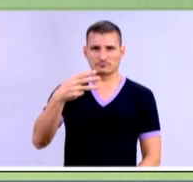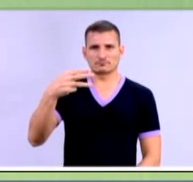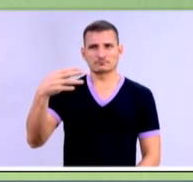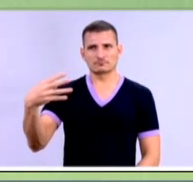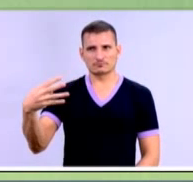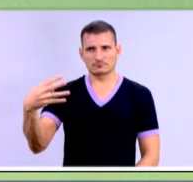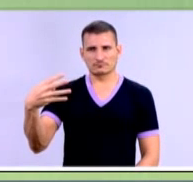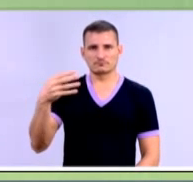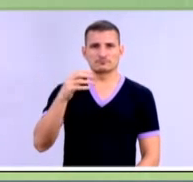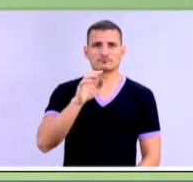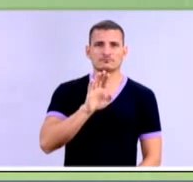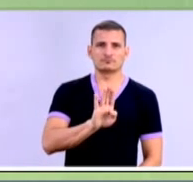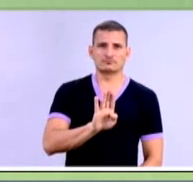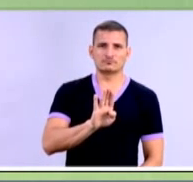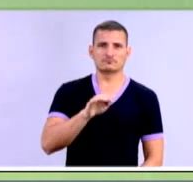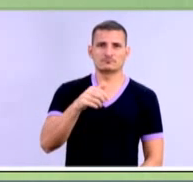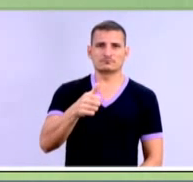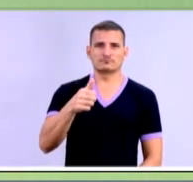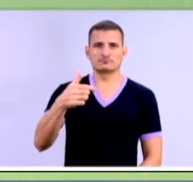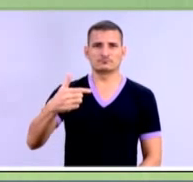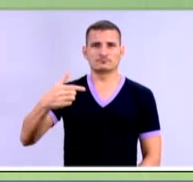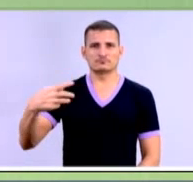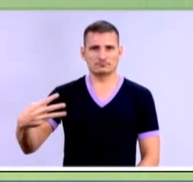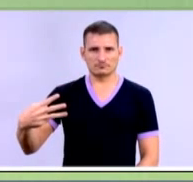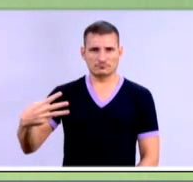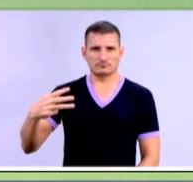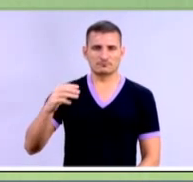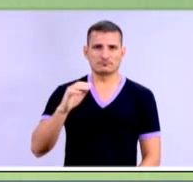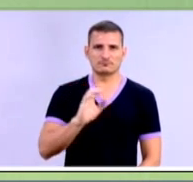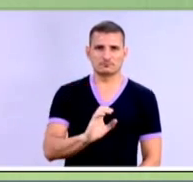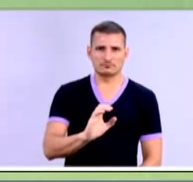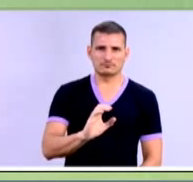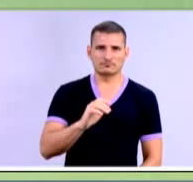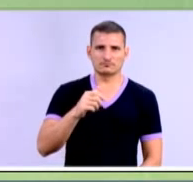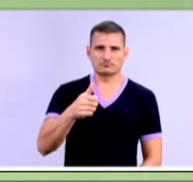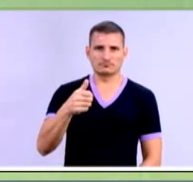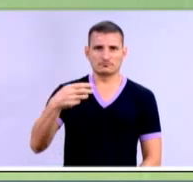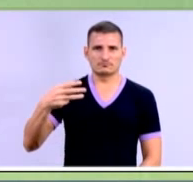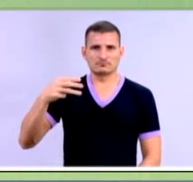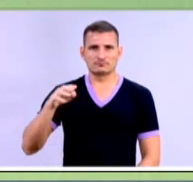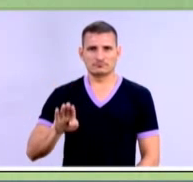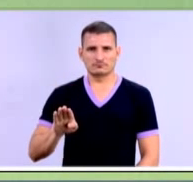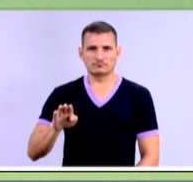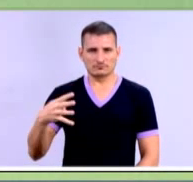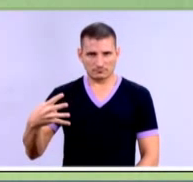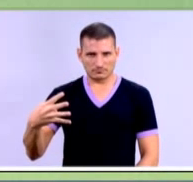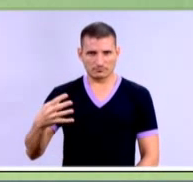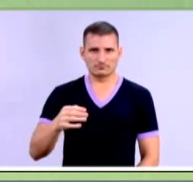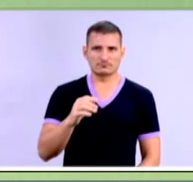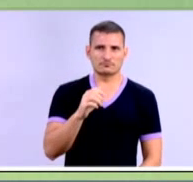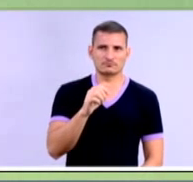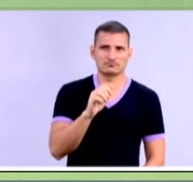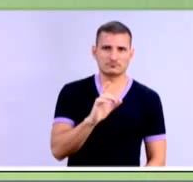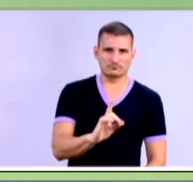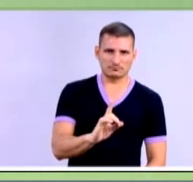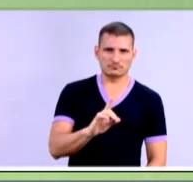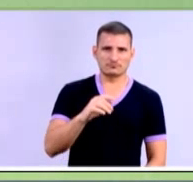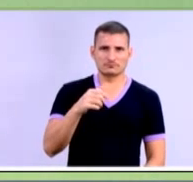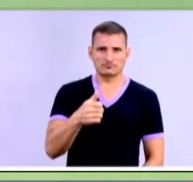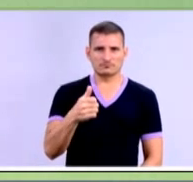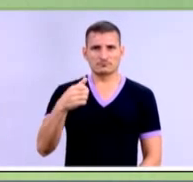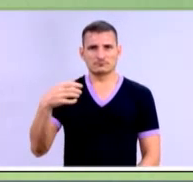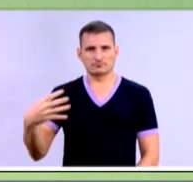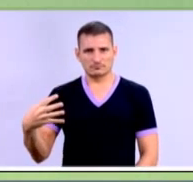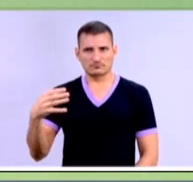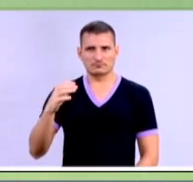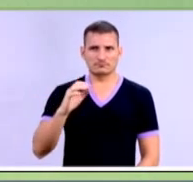temos a letra B 1, 2 e 3. Na letra C 1, 3 e 4. Na letra D 1 e 4.